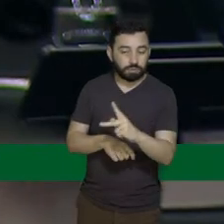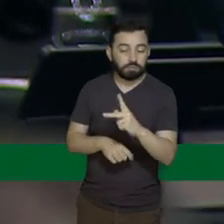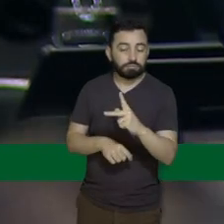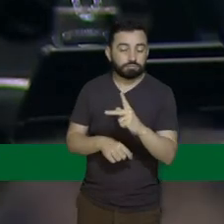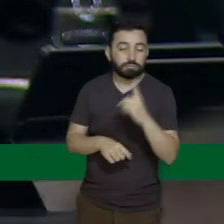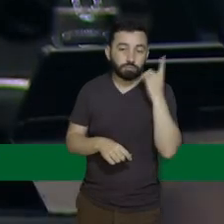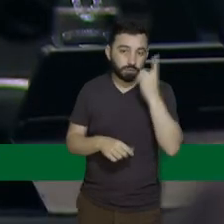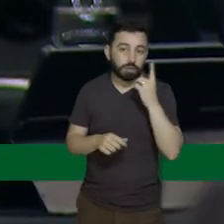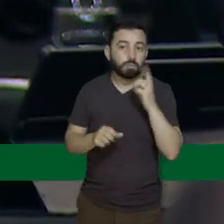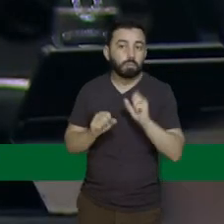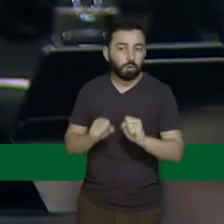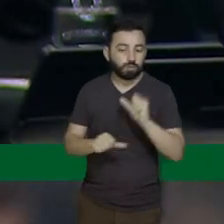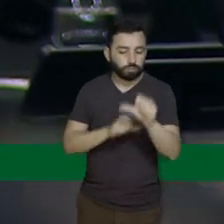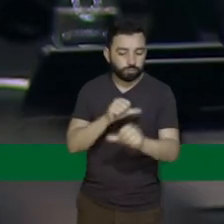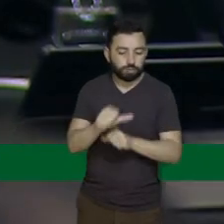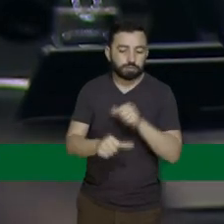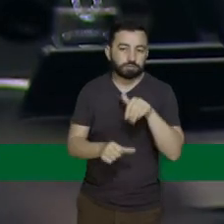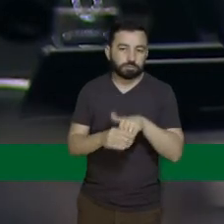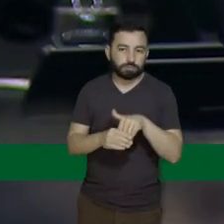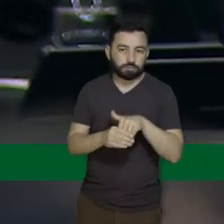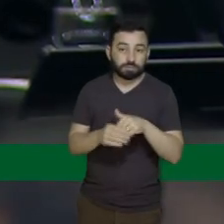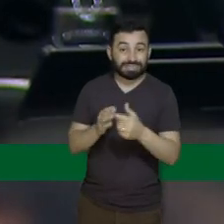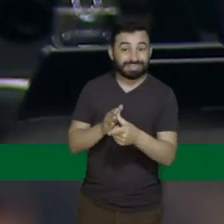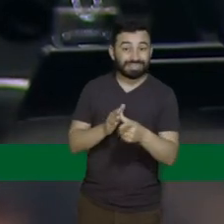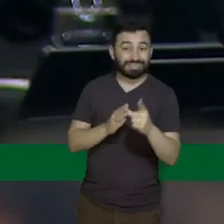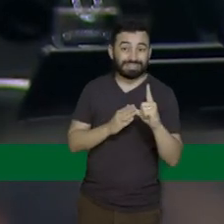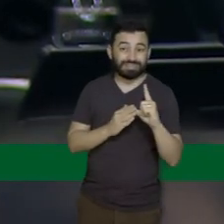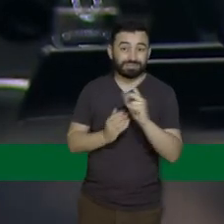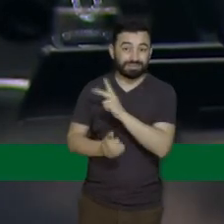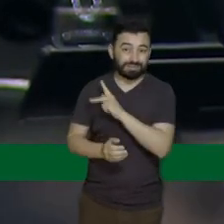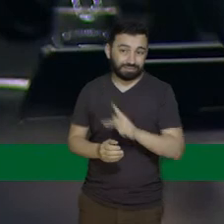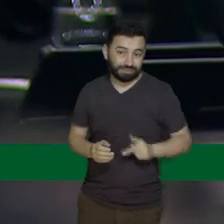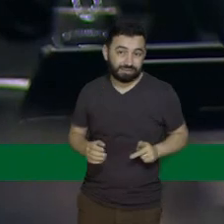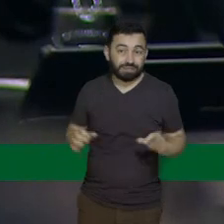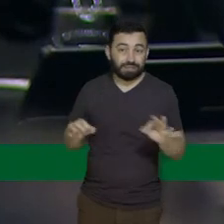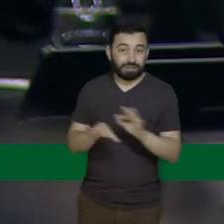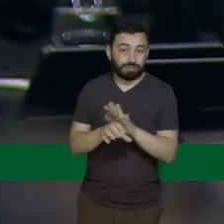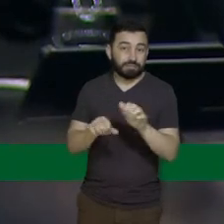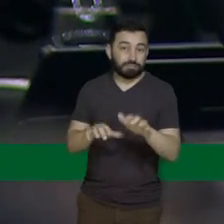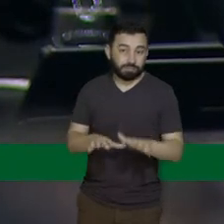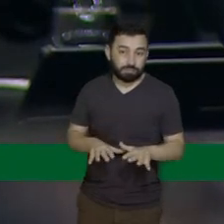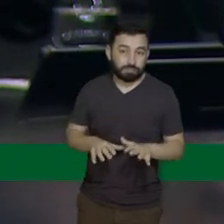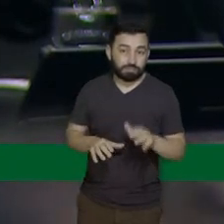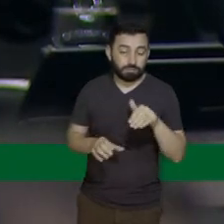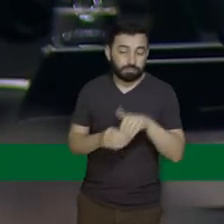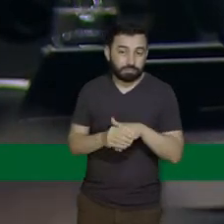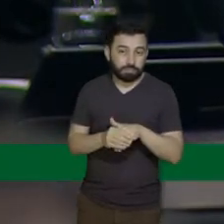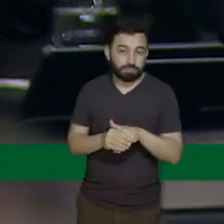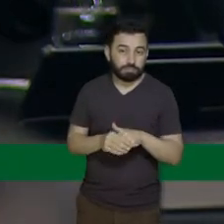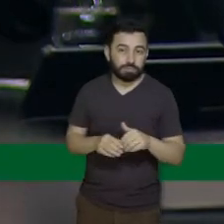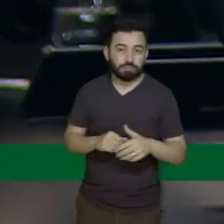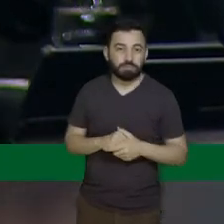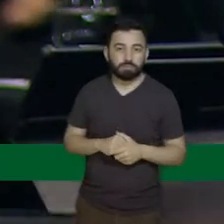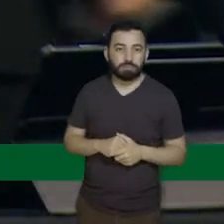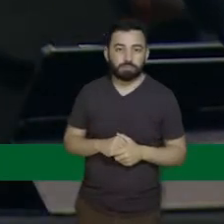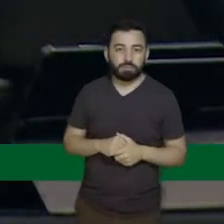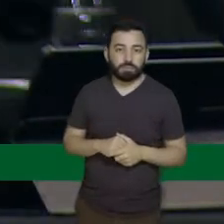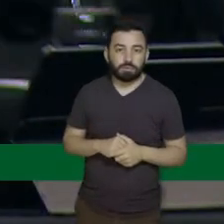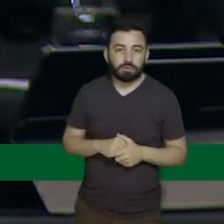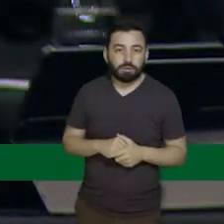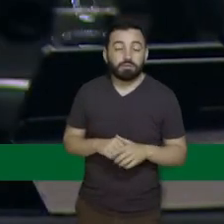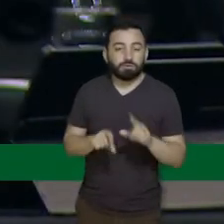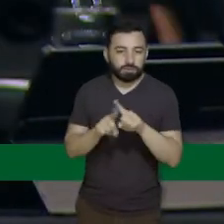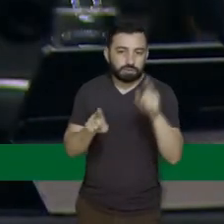o presidente da casa anuncie encerrada a votação. Então, para vocês